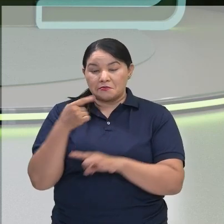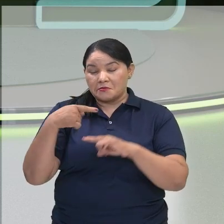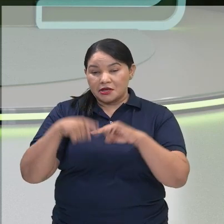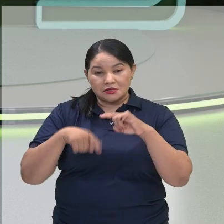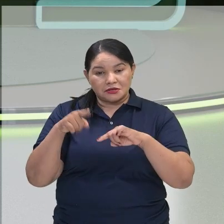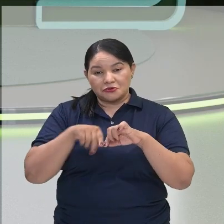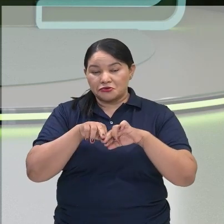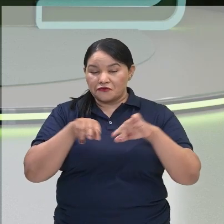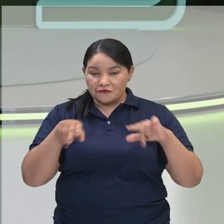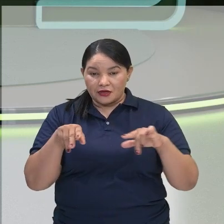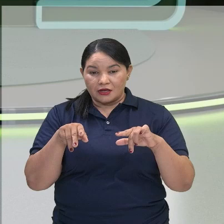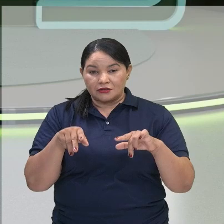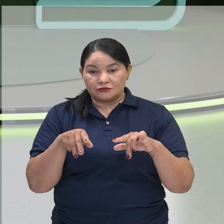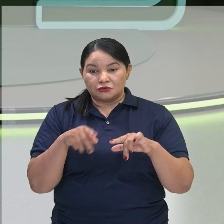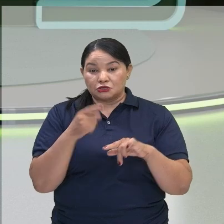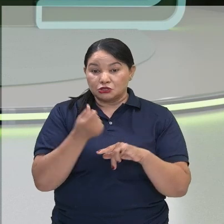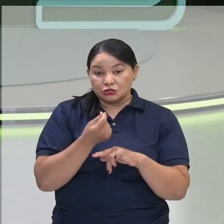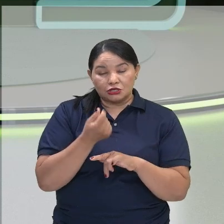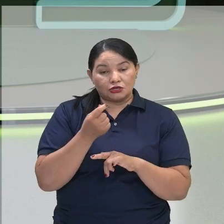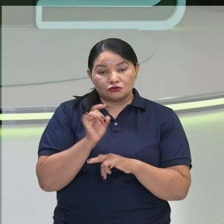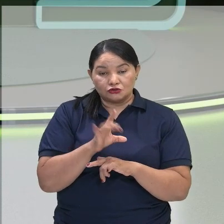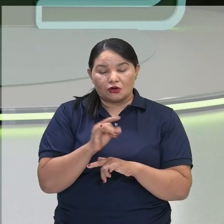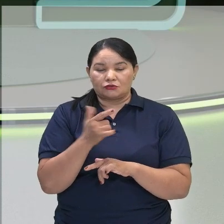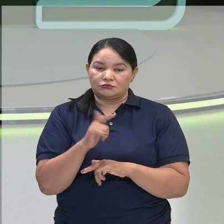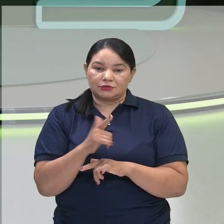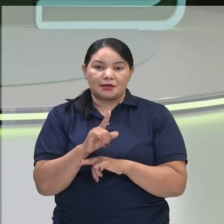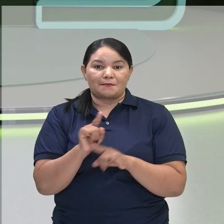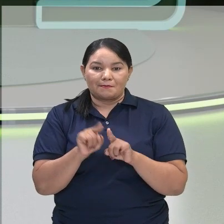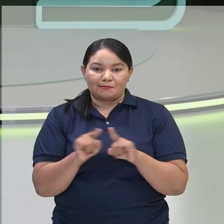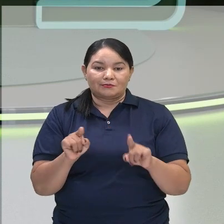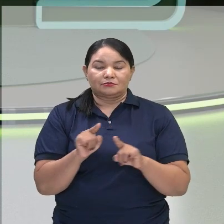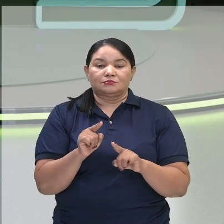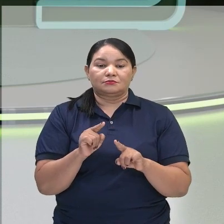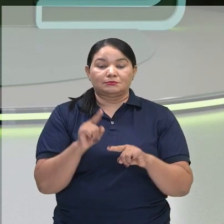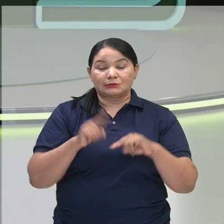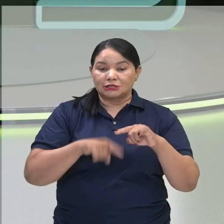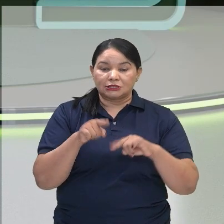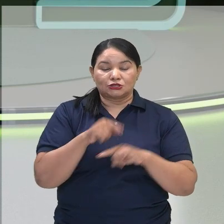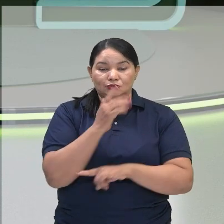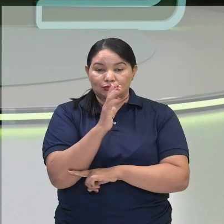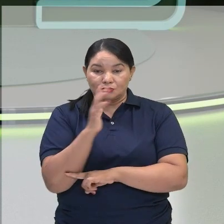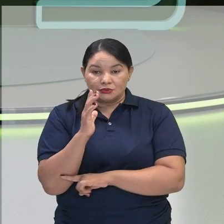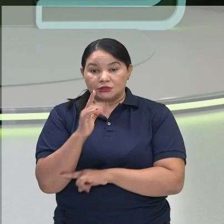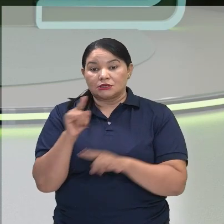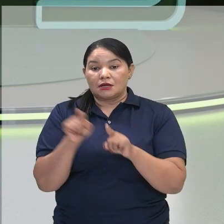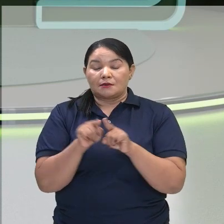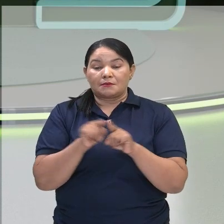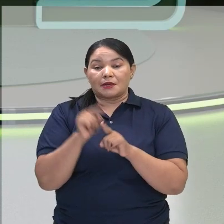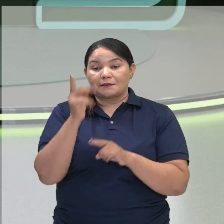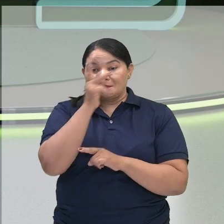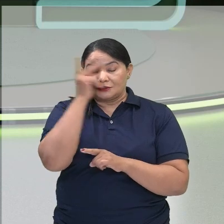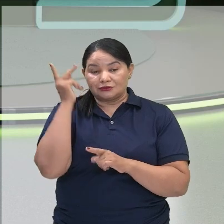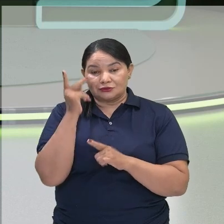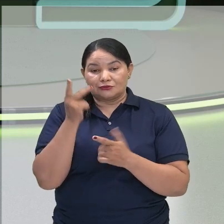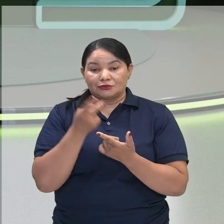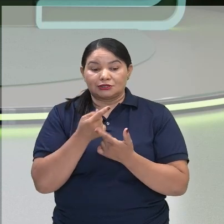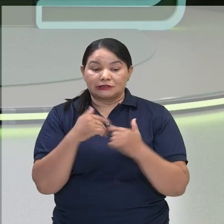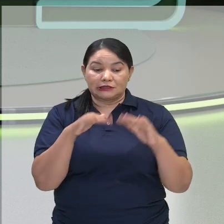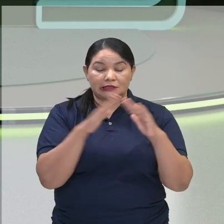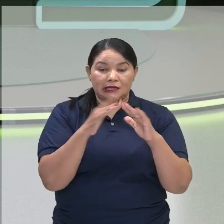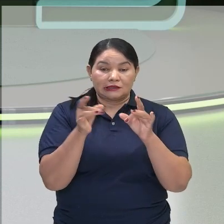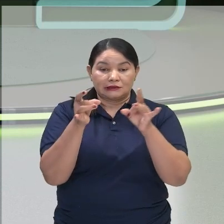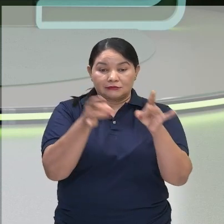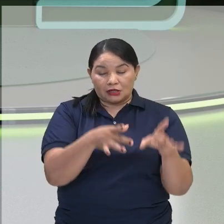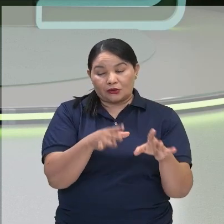natural, foi também ali a custas, né, de pessoas que precisaram abandonar suas casas para